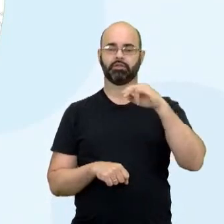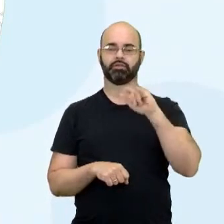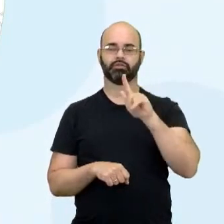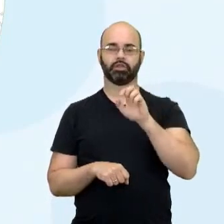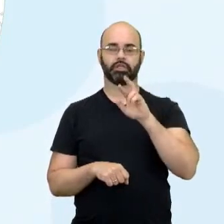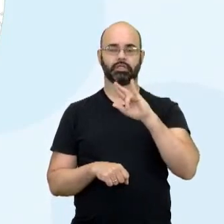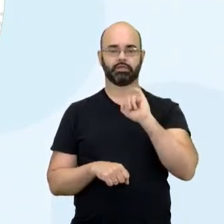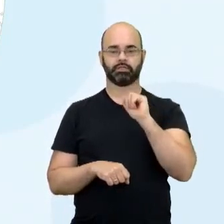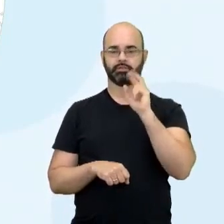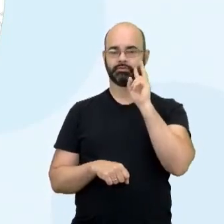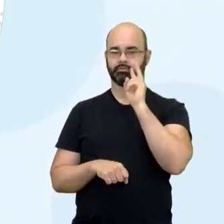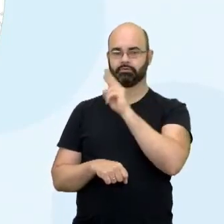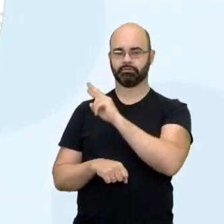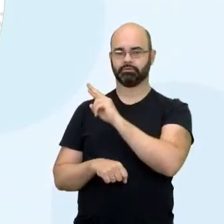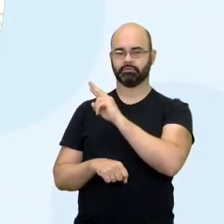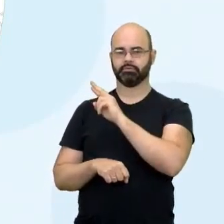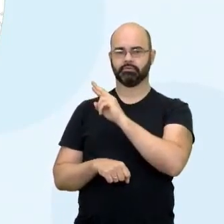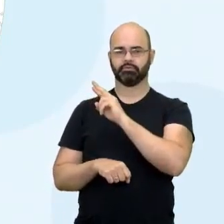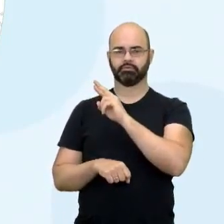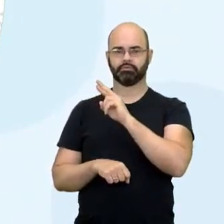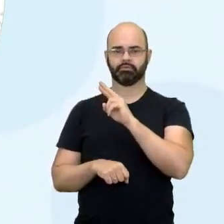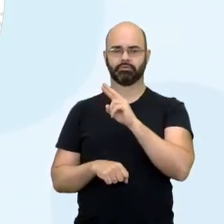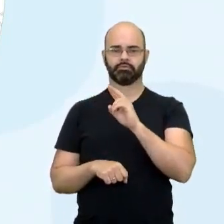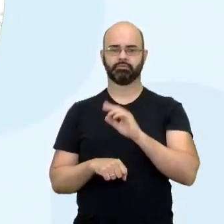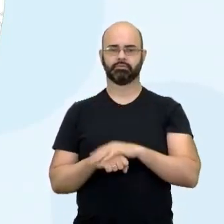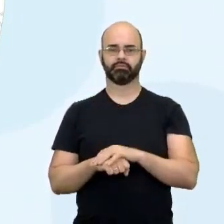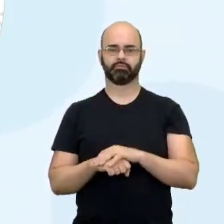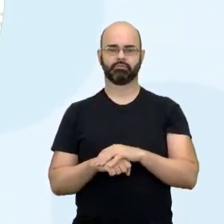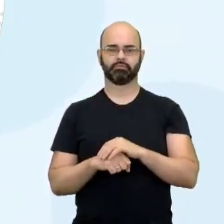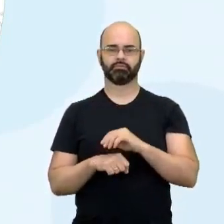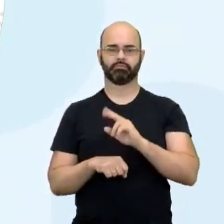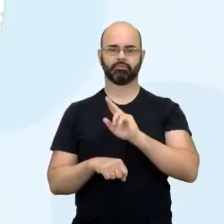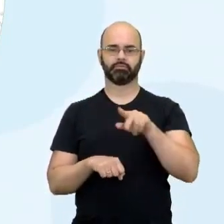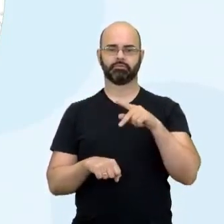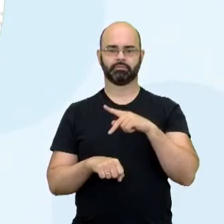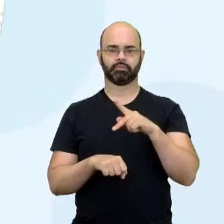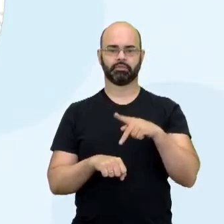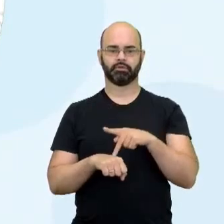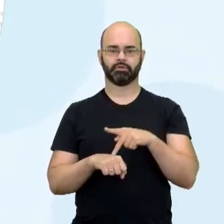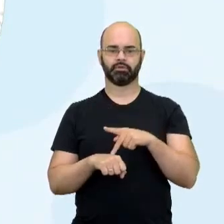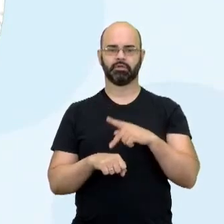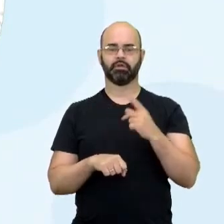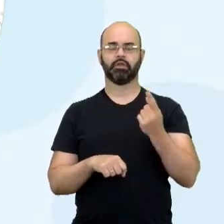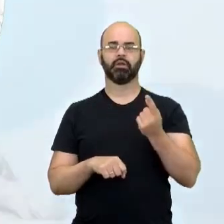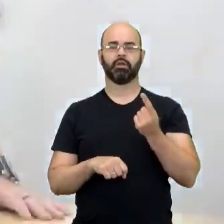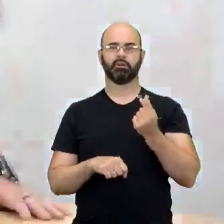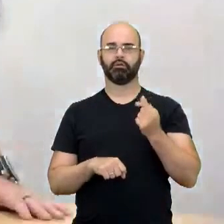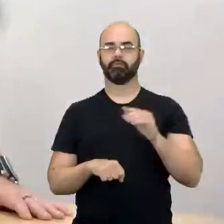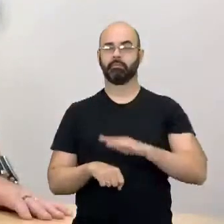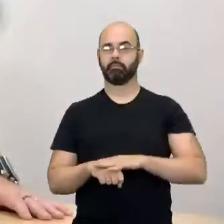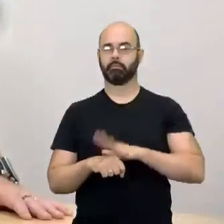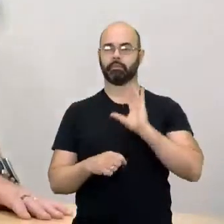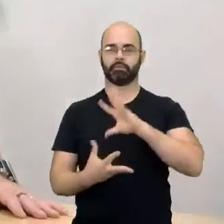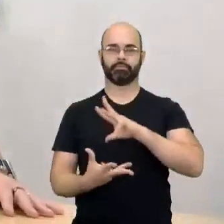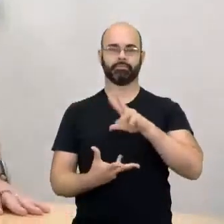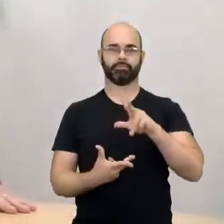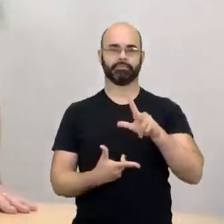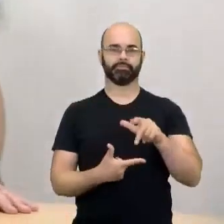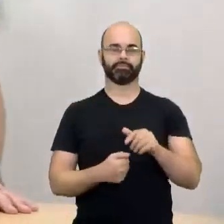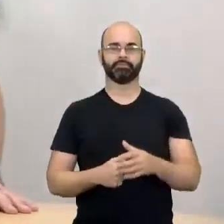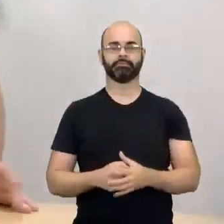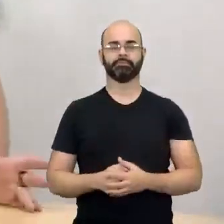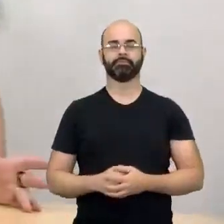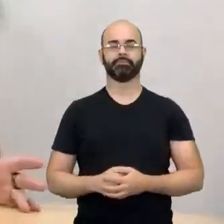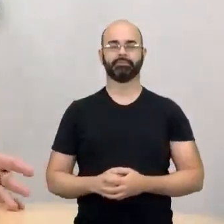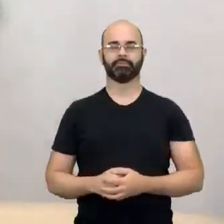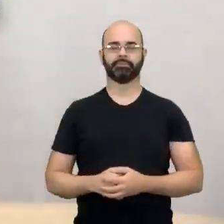mapa que são os países que detêm aí o maior com valores no PIB mundial, tá? Então, né,